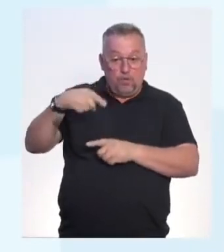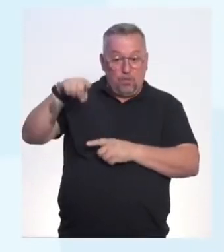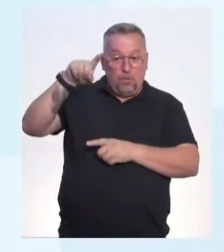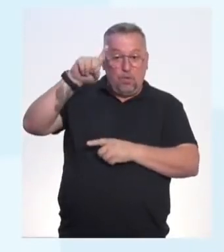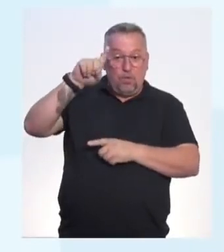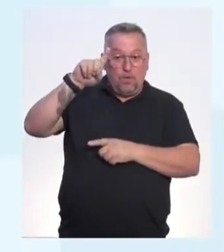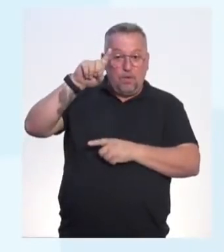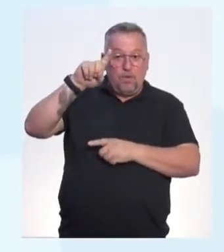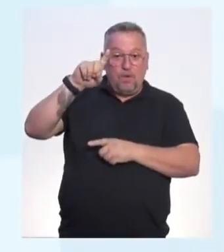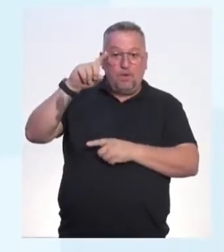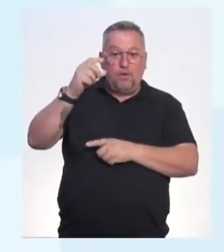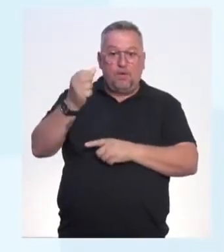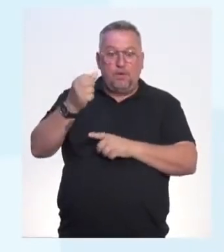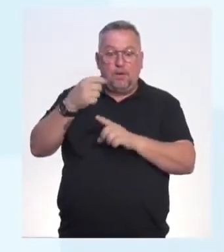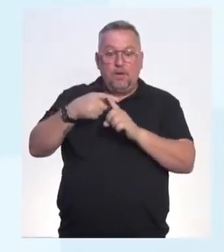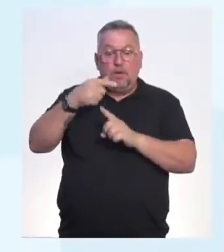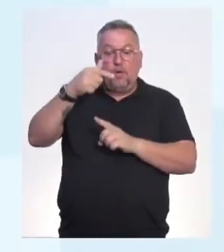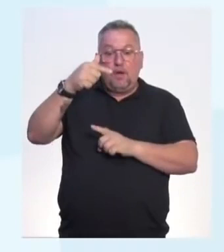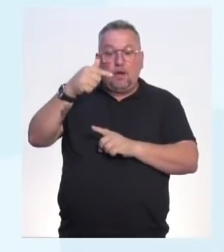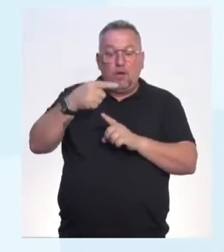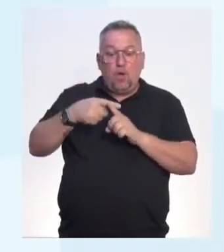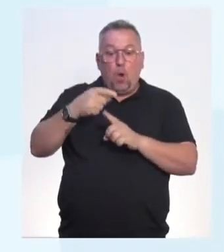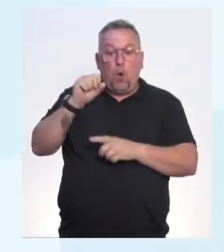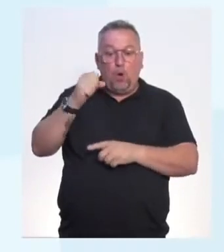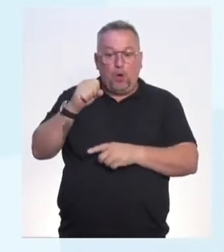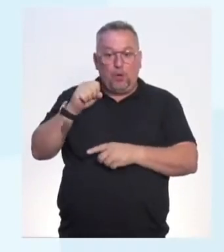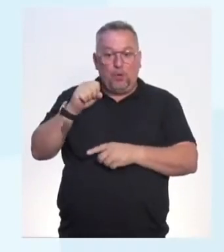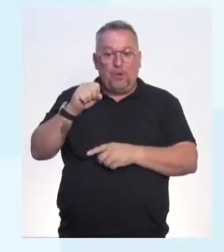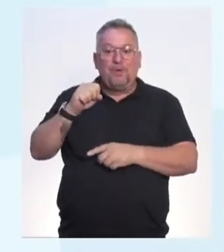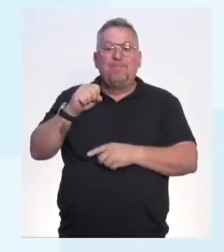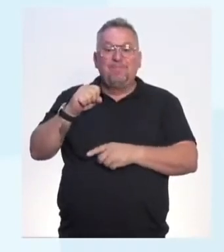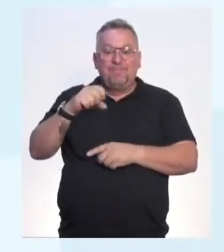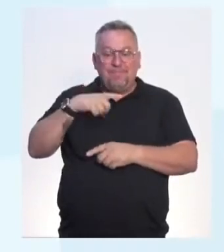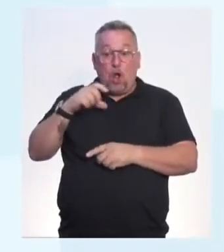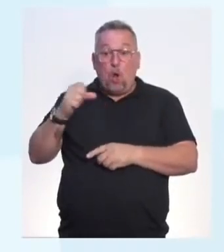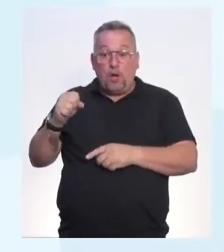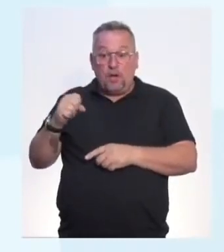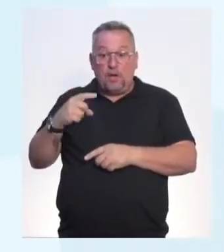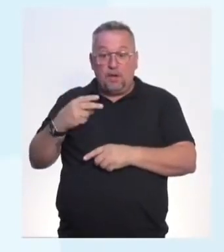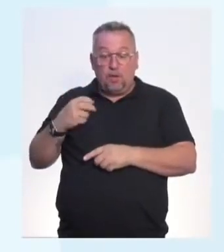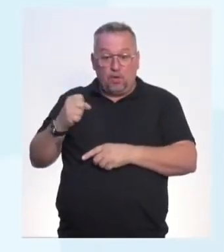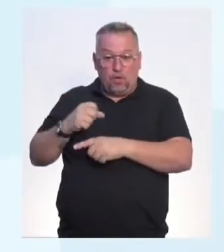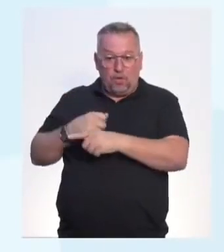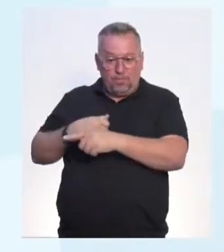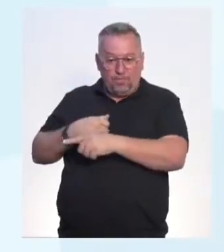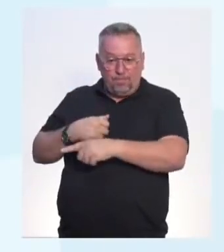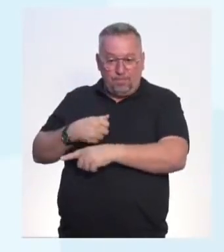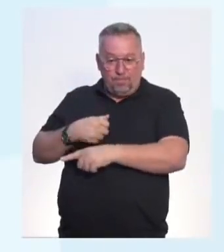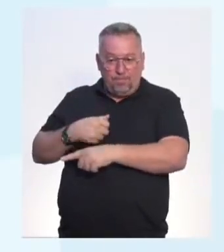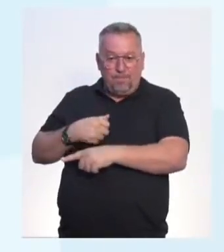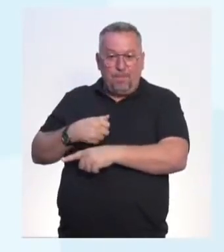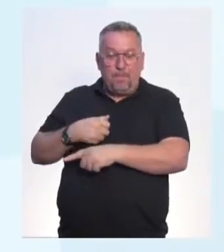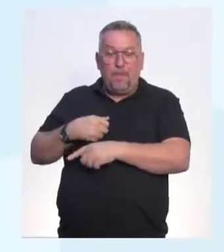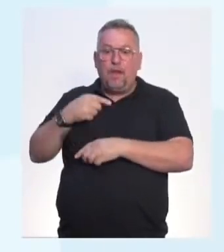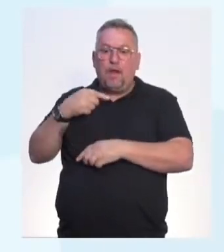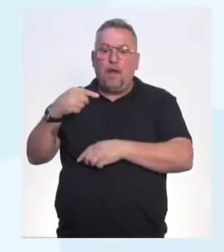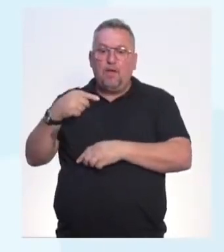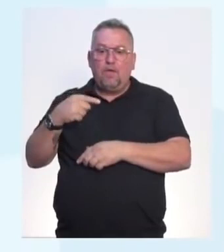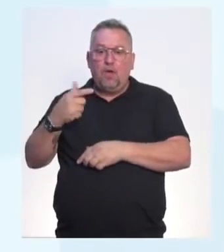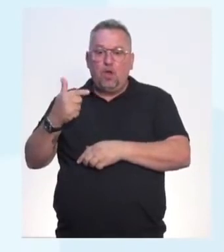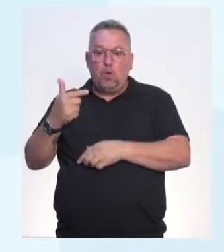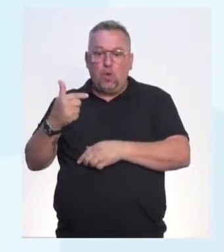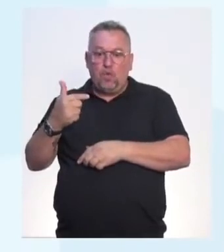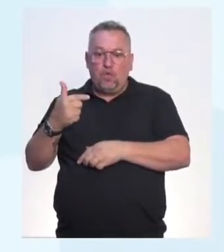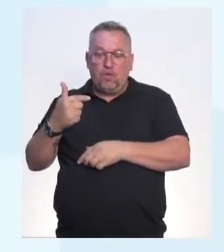vai 1. 6 mais 1, 7 mais 1, 8. Quer dizer que eu tenho 82. Vou guardar aqui, tá? E negativo, eu tenho